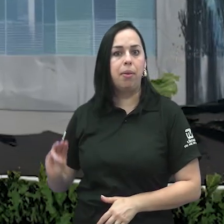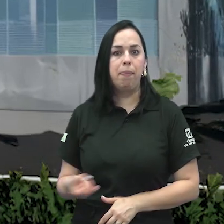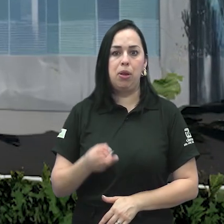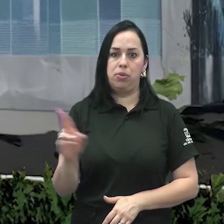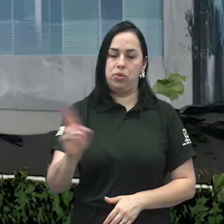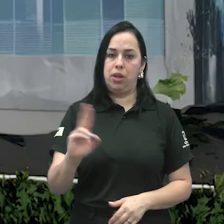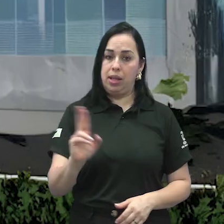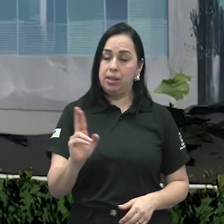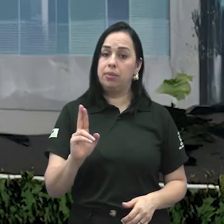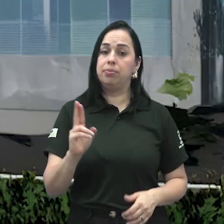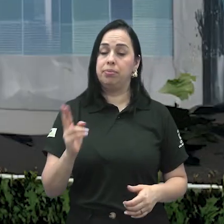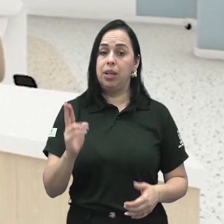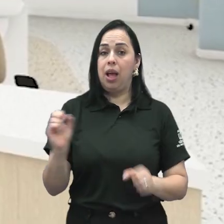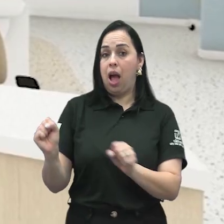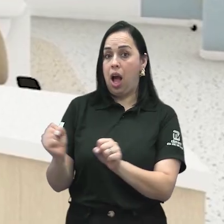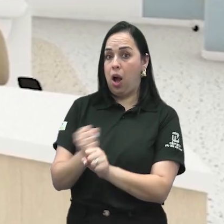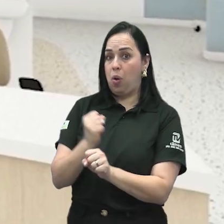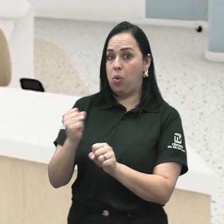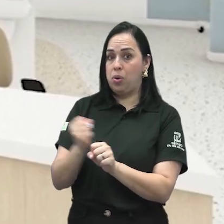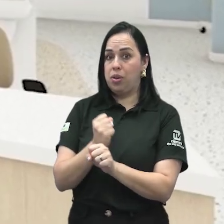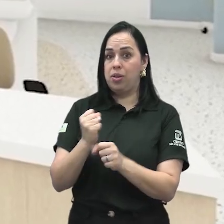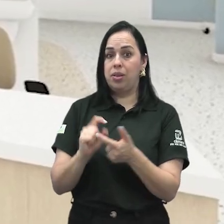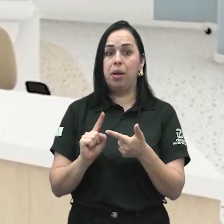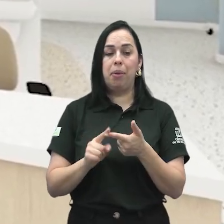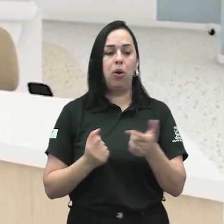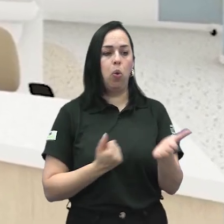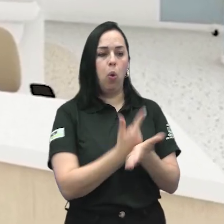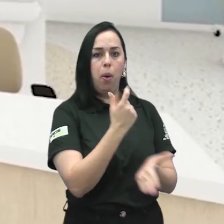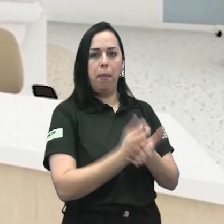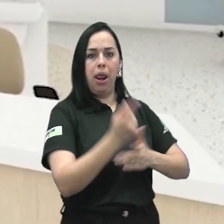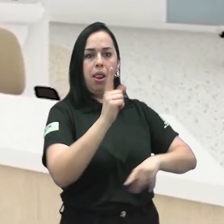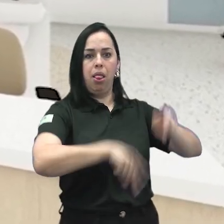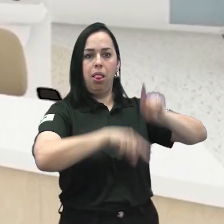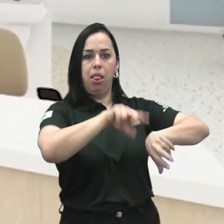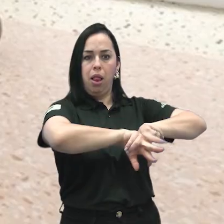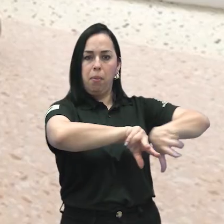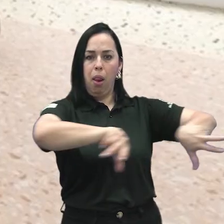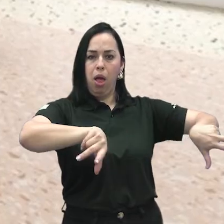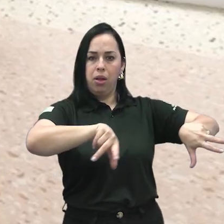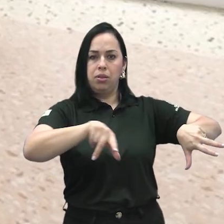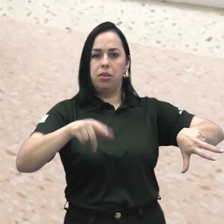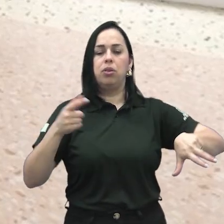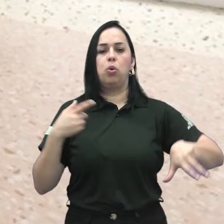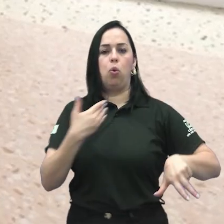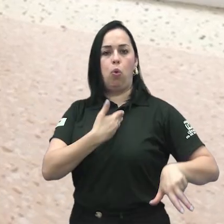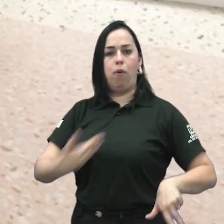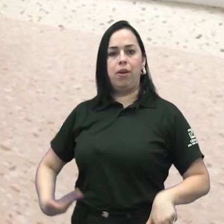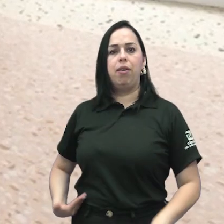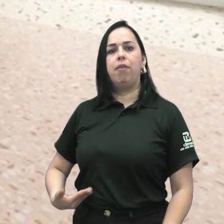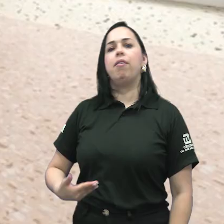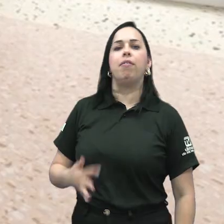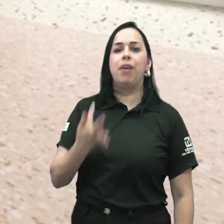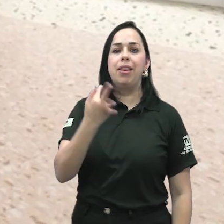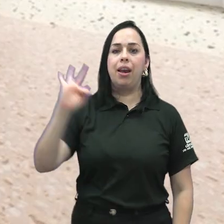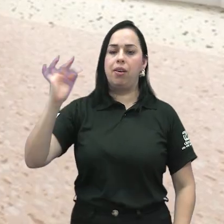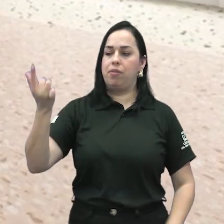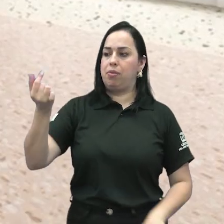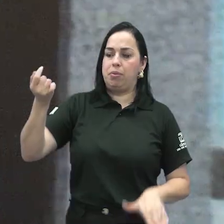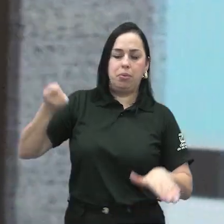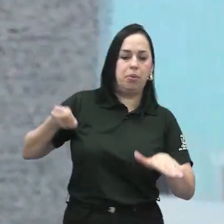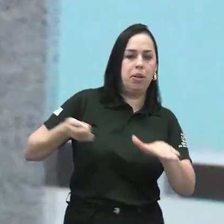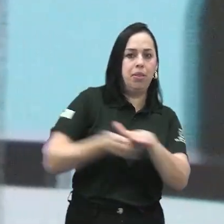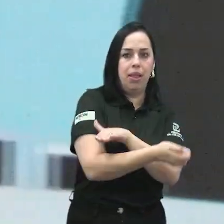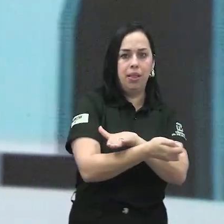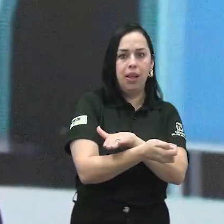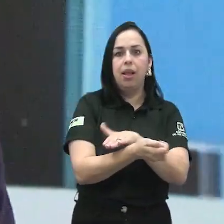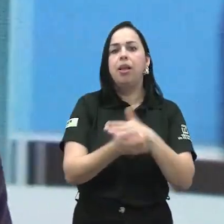140 milhões. A construção e a compra de equipamentos contarão com investimentos do governo federal. Isso